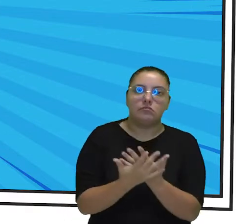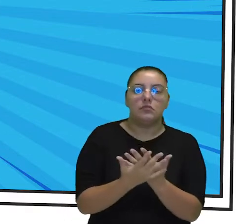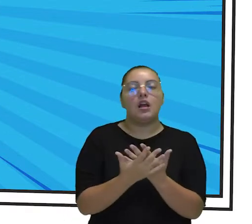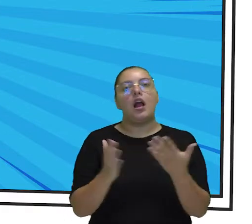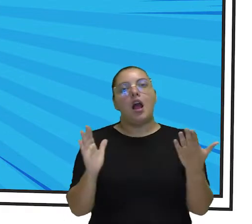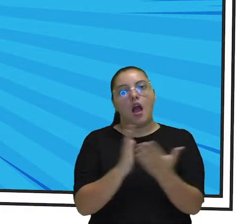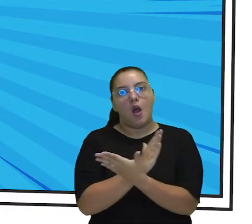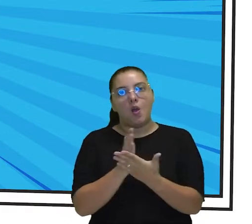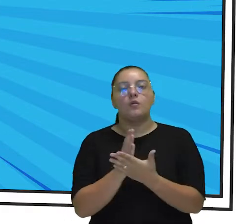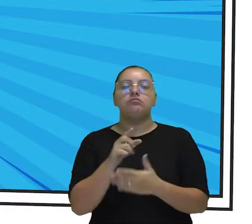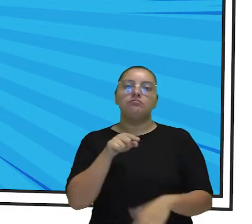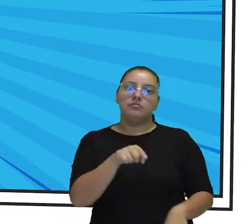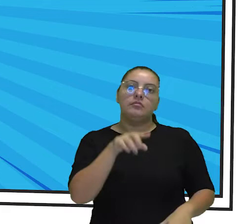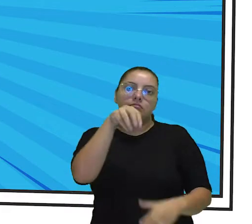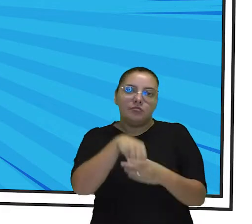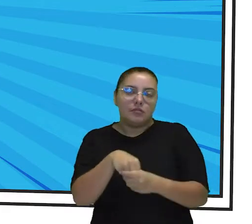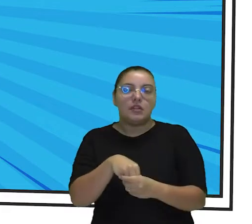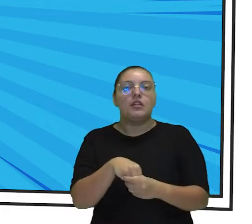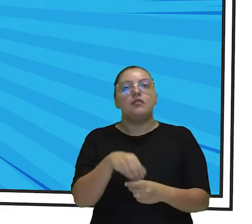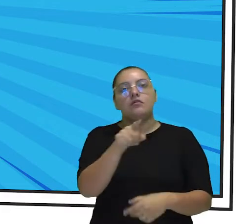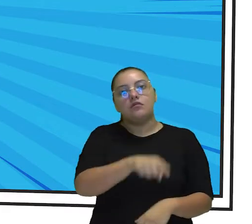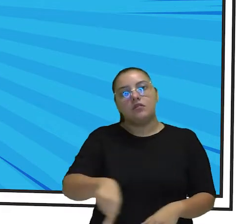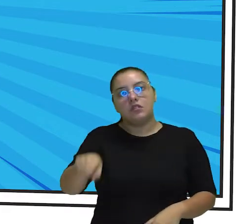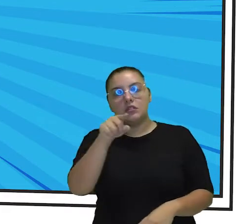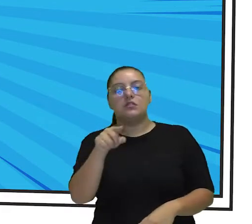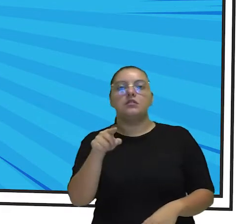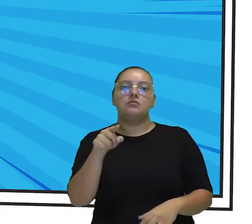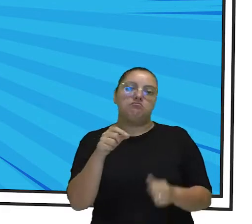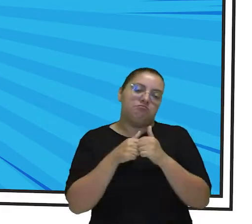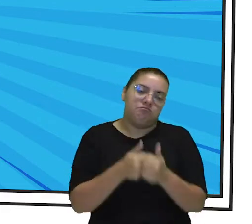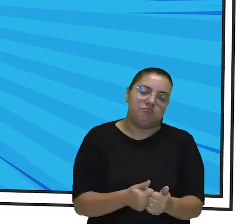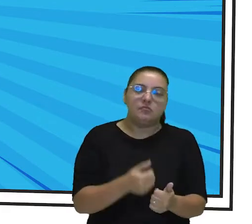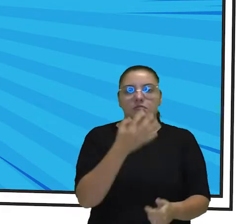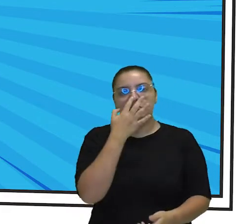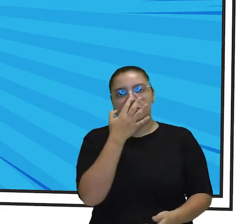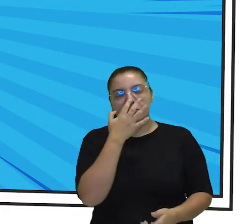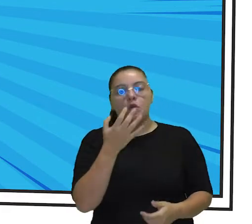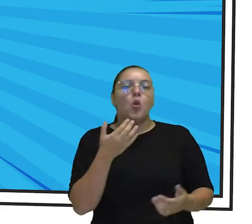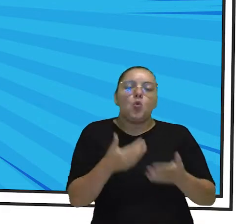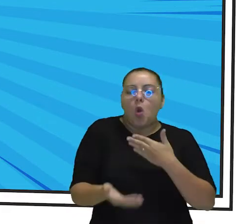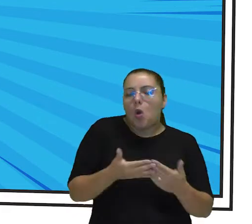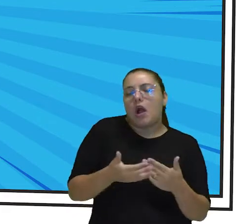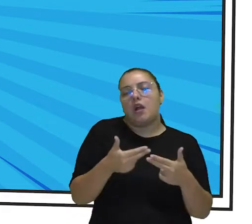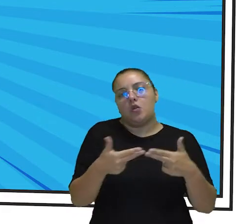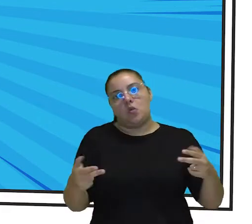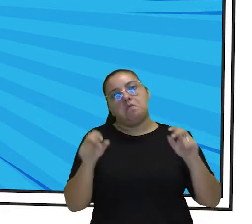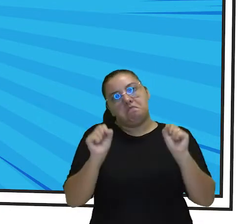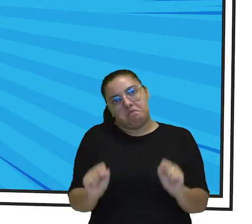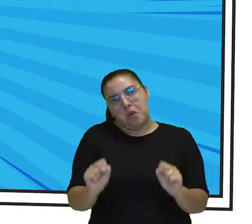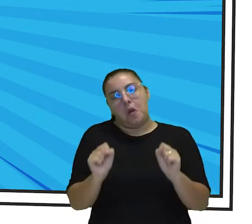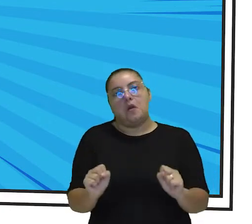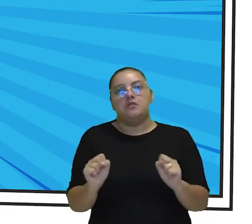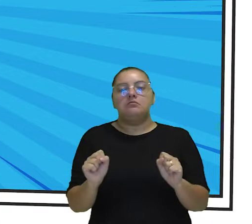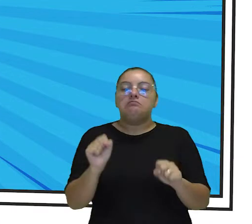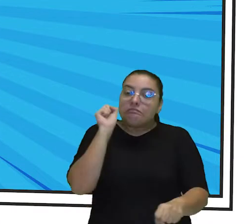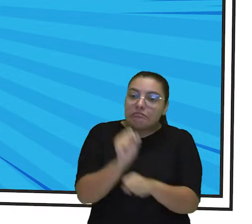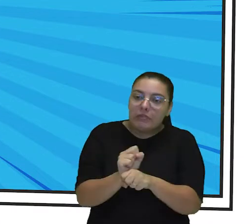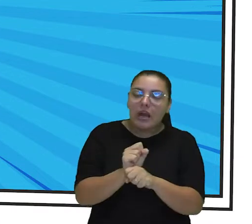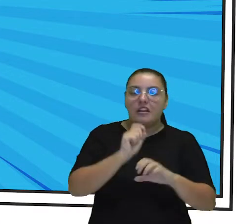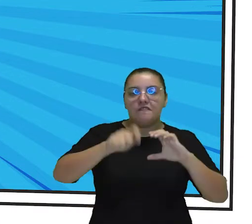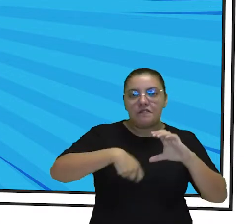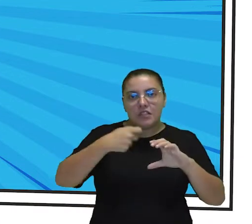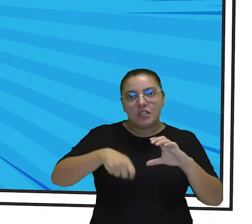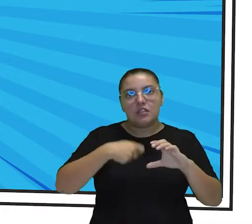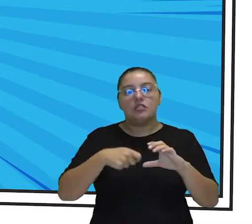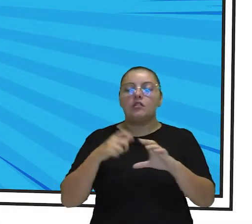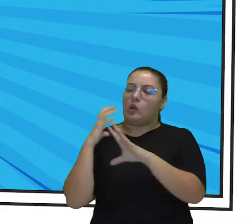teorias nesses slides para você ir nos acompanhando. E qualquer coisa, é claro, dá uma paradinha no vídeo, dá